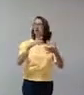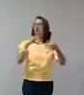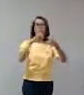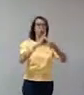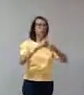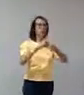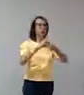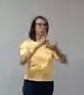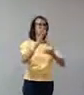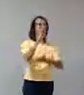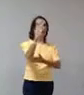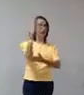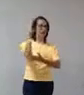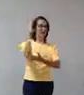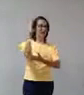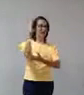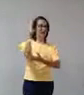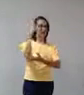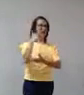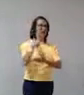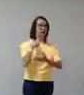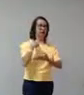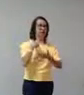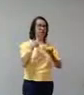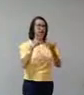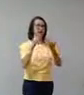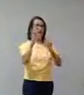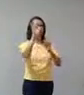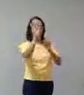que ela fez a foto no dia de chuva.